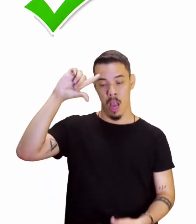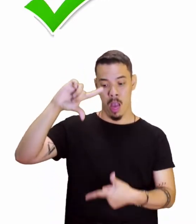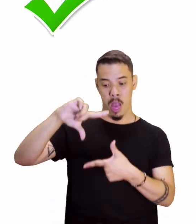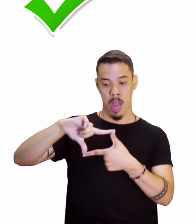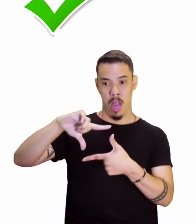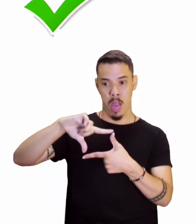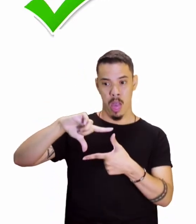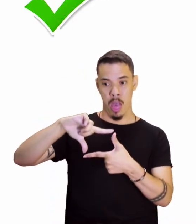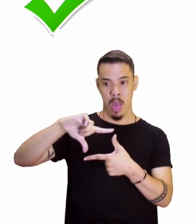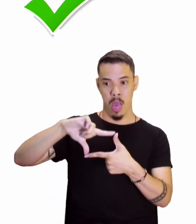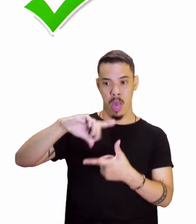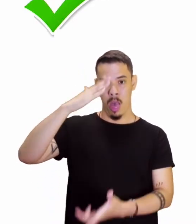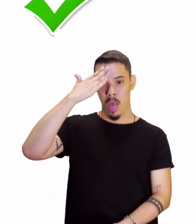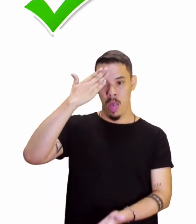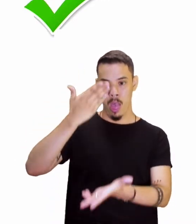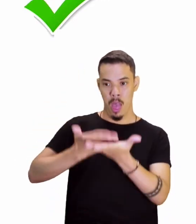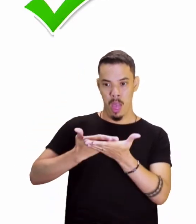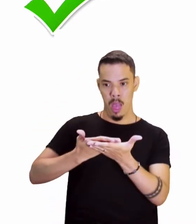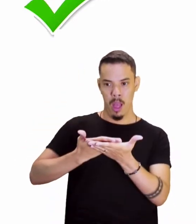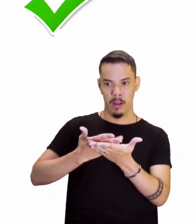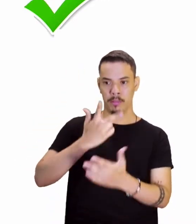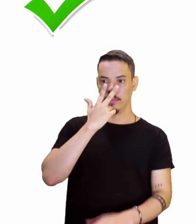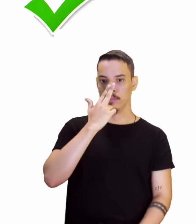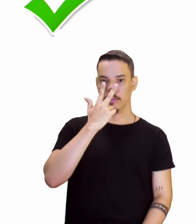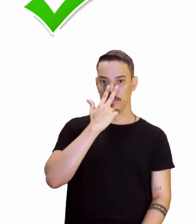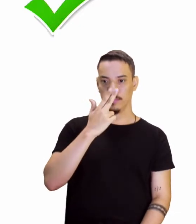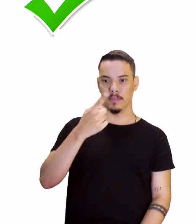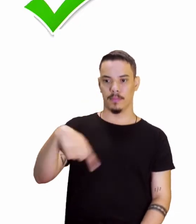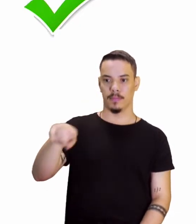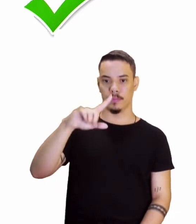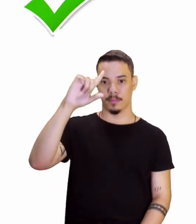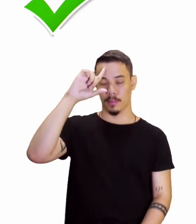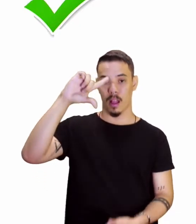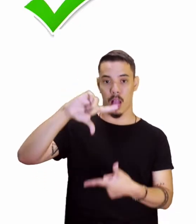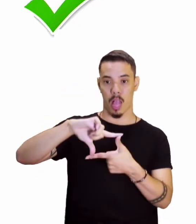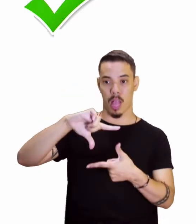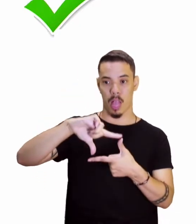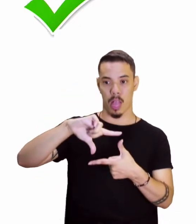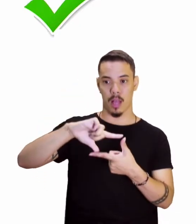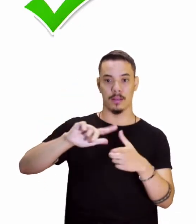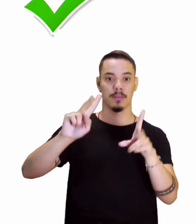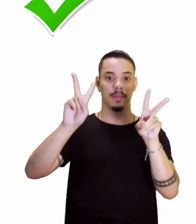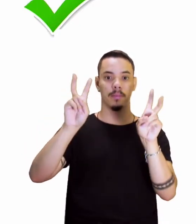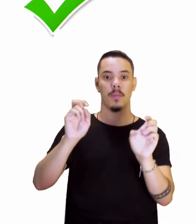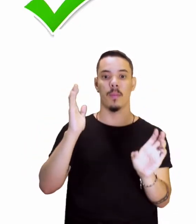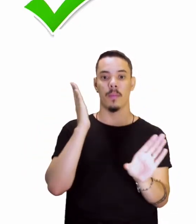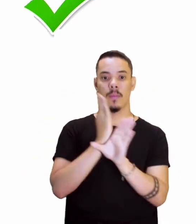a preposição de, ó. Ele está alienado